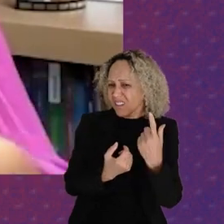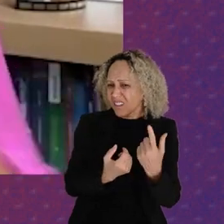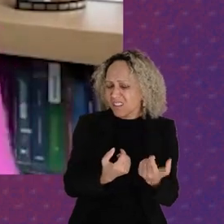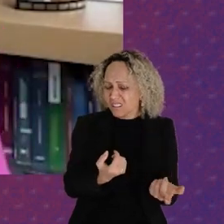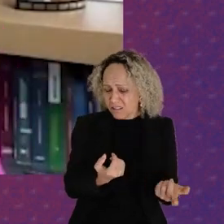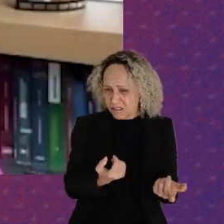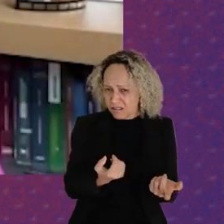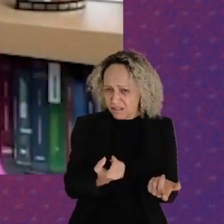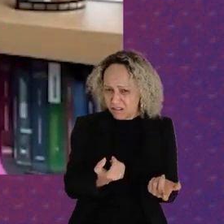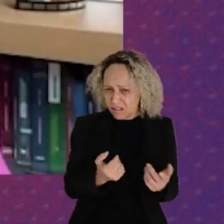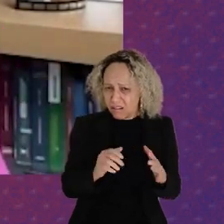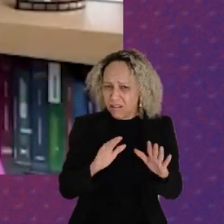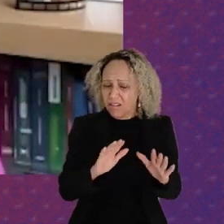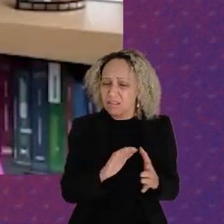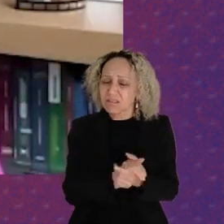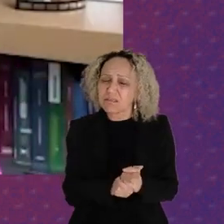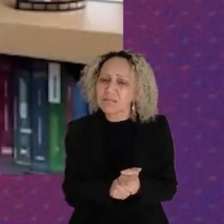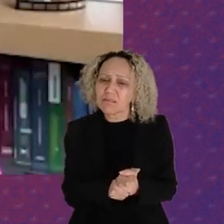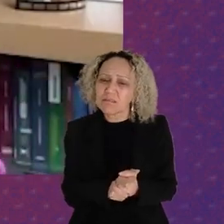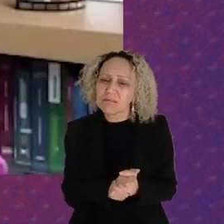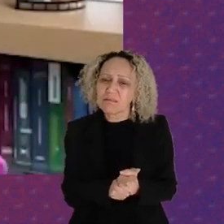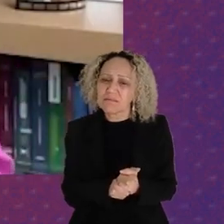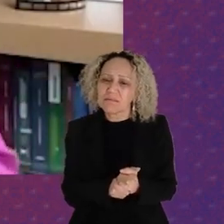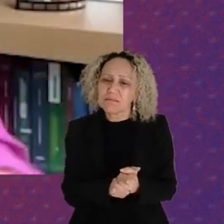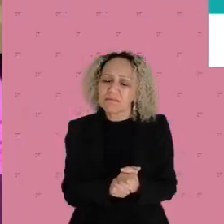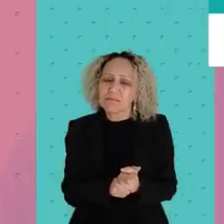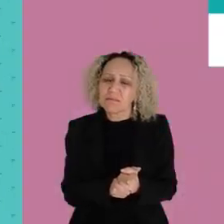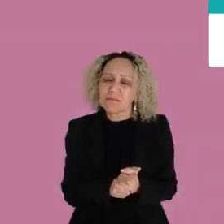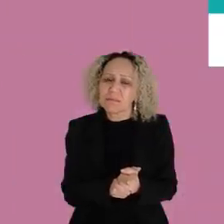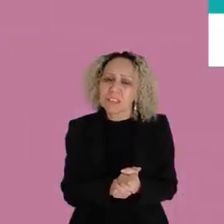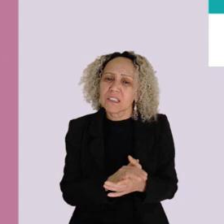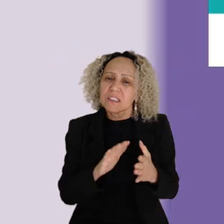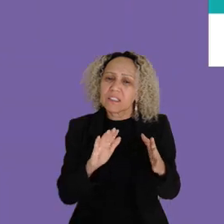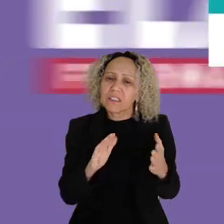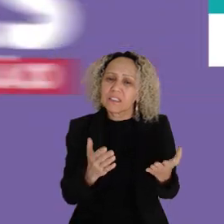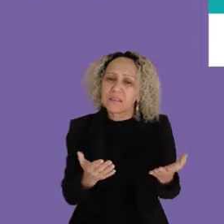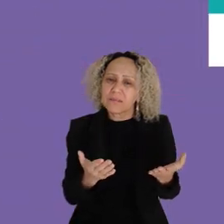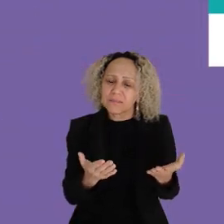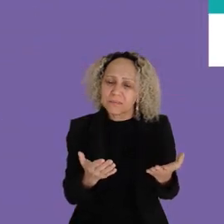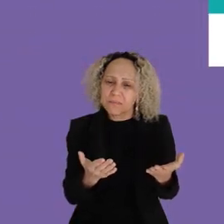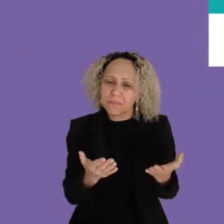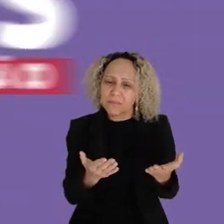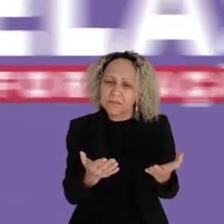sua diminuição da possibilidade de ocupar esse espaço.